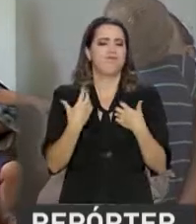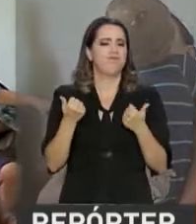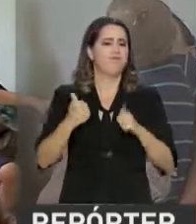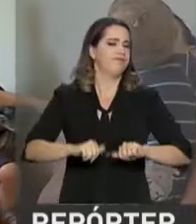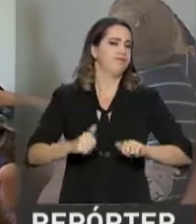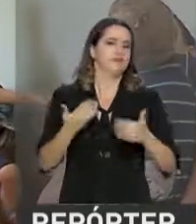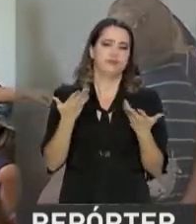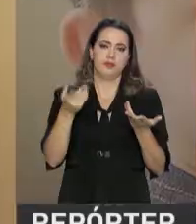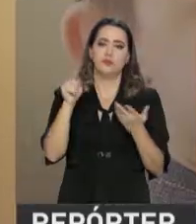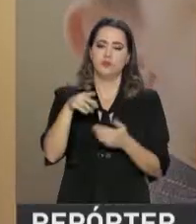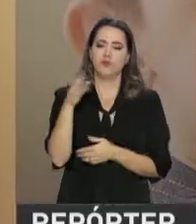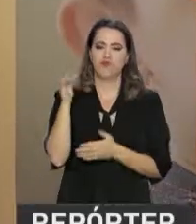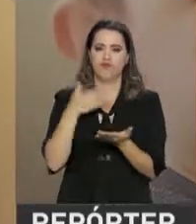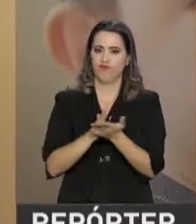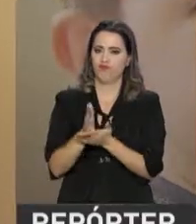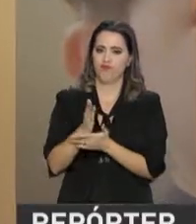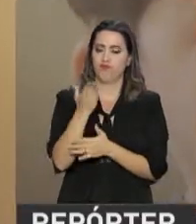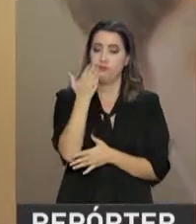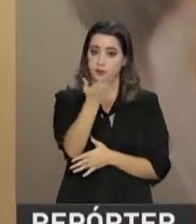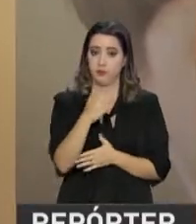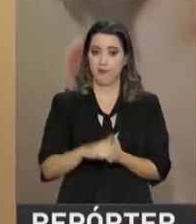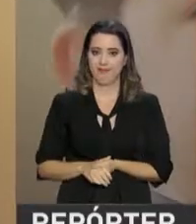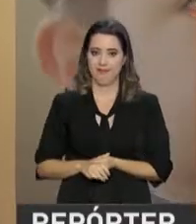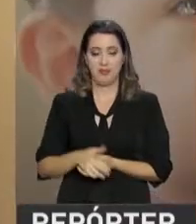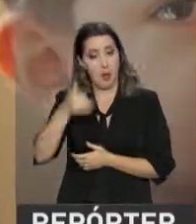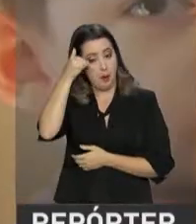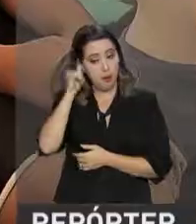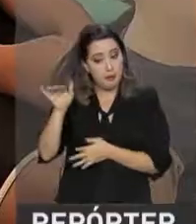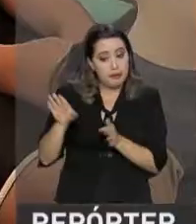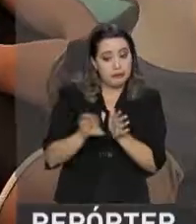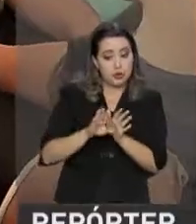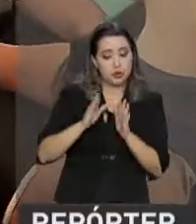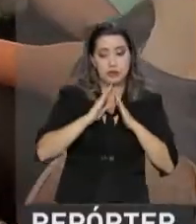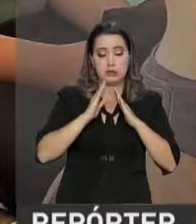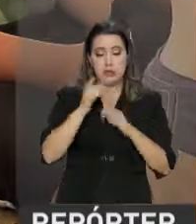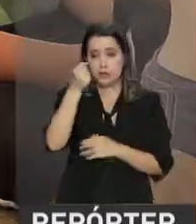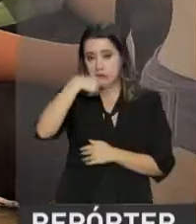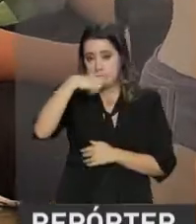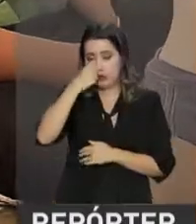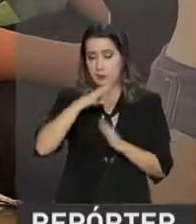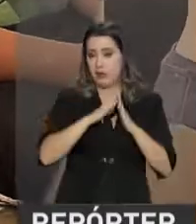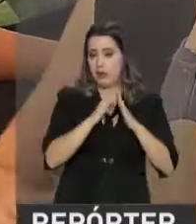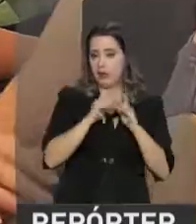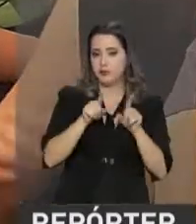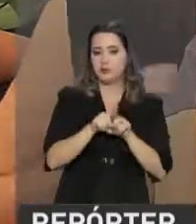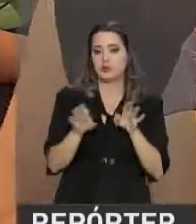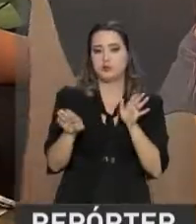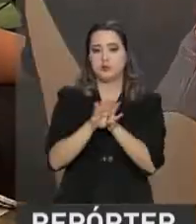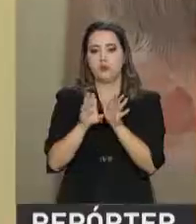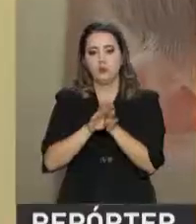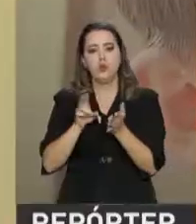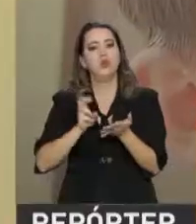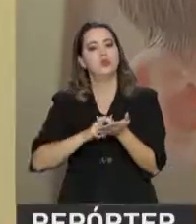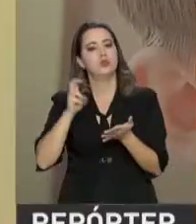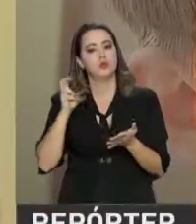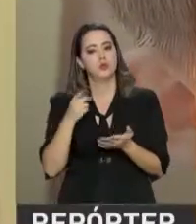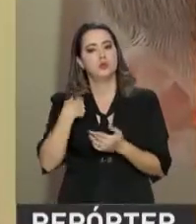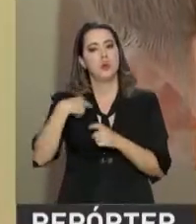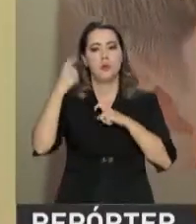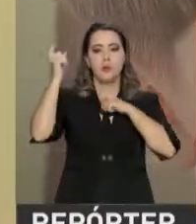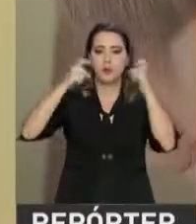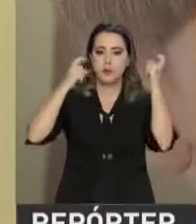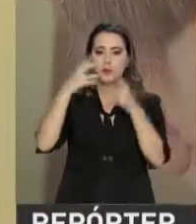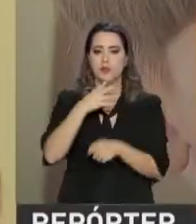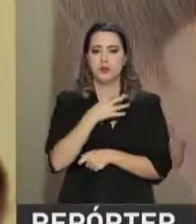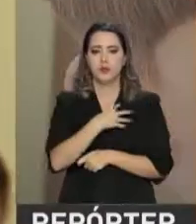é bem chato. Para evitar que a gripe entre em casa, a professora Ana chegou cedo no posto de saúde. A preocupação é